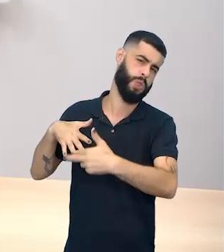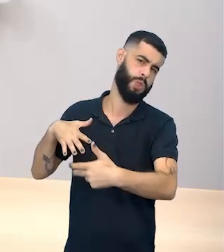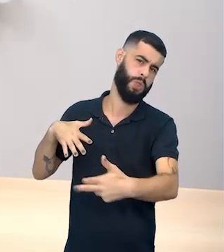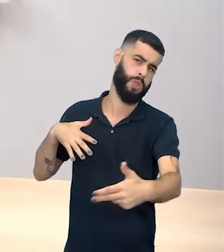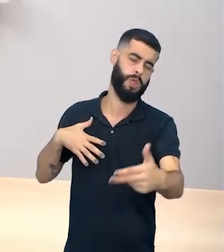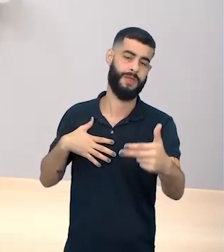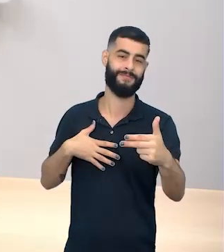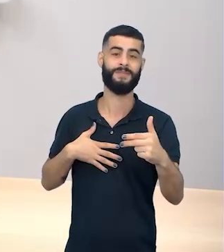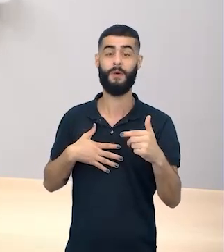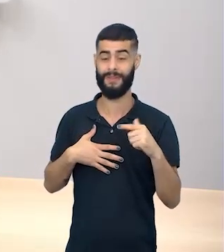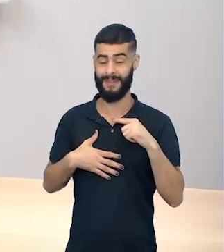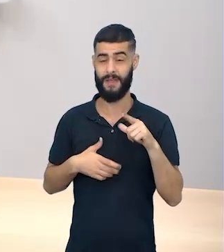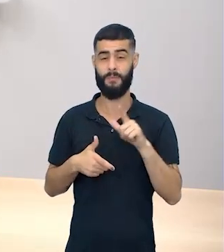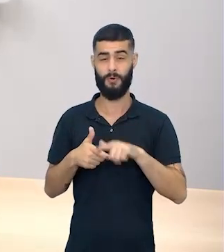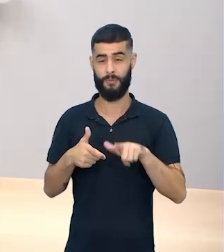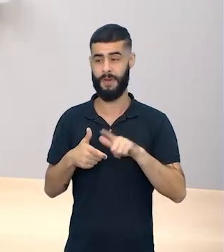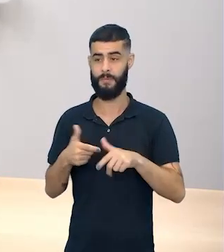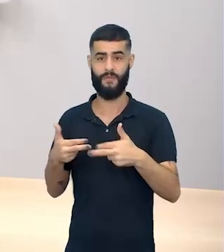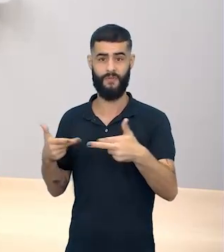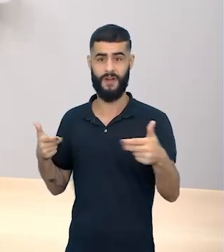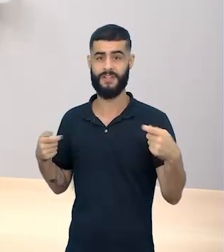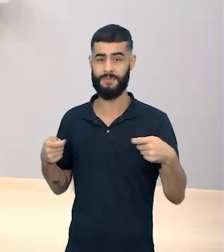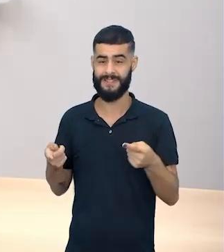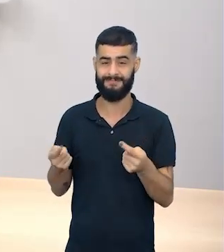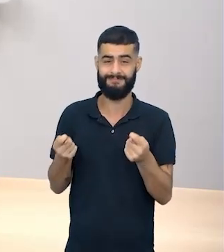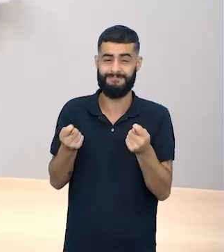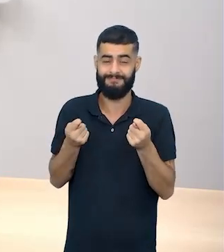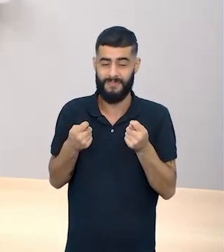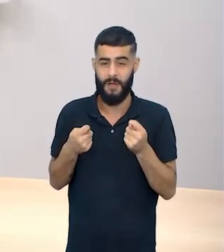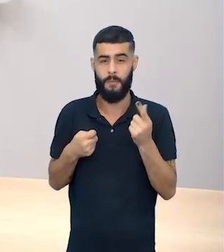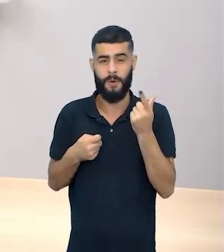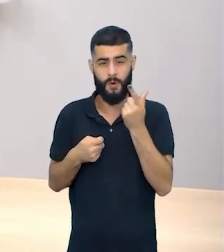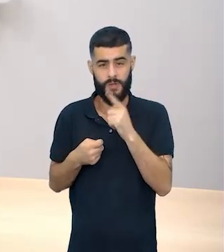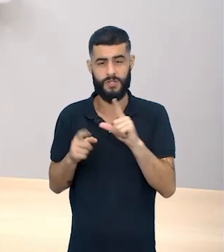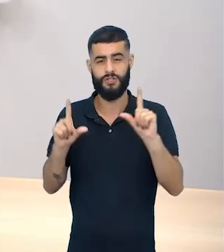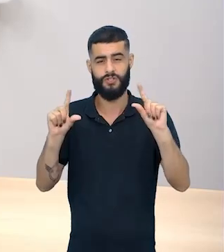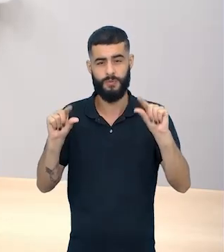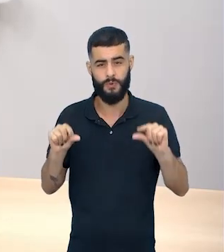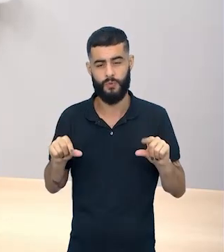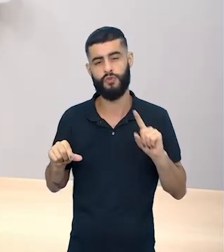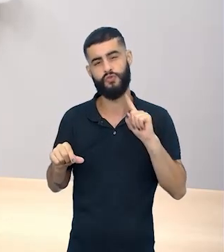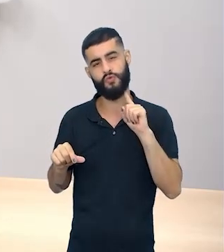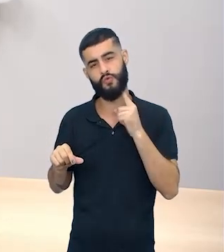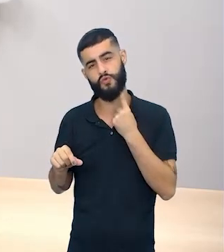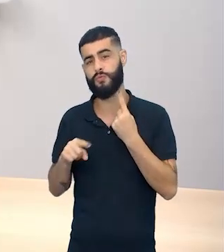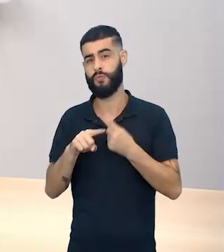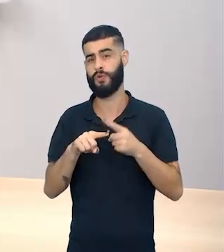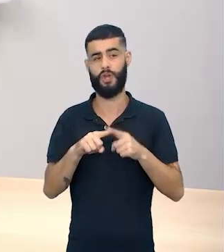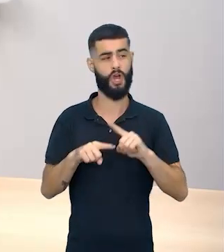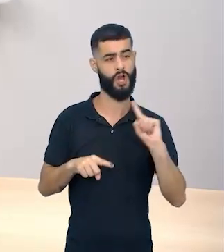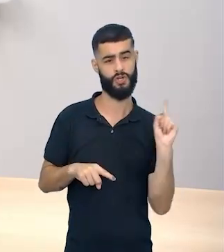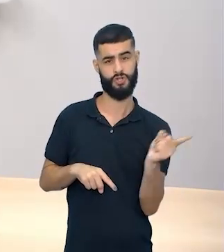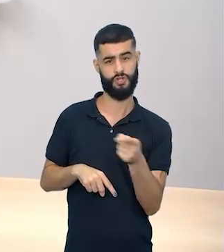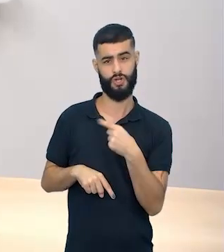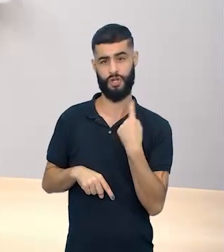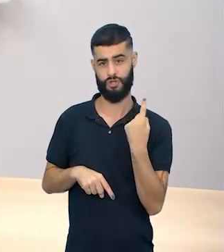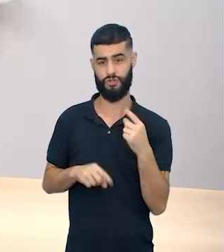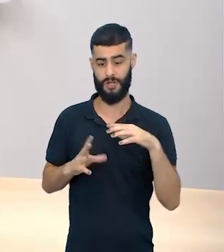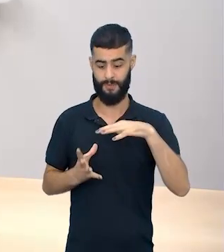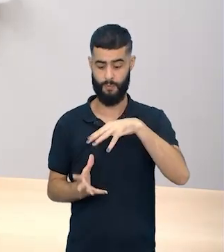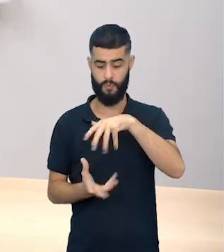a poluição na terra, tudo, porque a gente é apenas um povo e nós temos apenas uma terra, né? Então, vamos ao